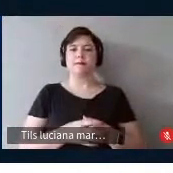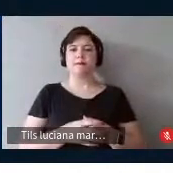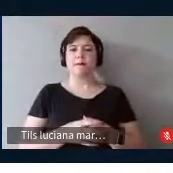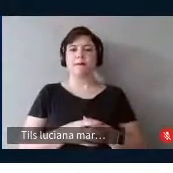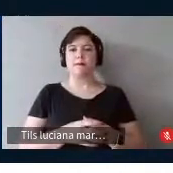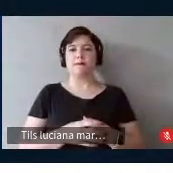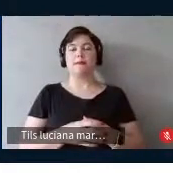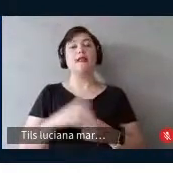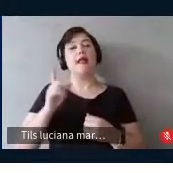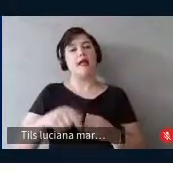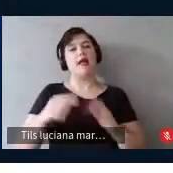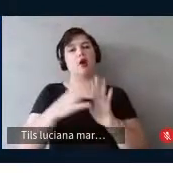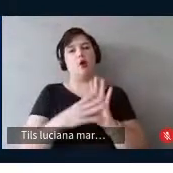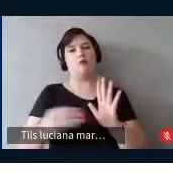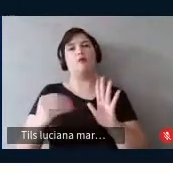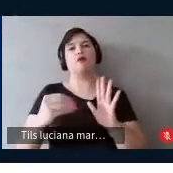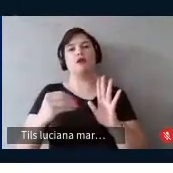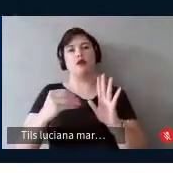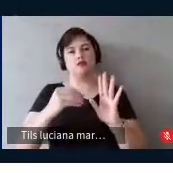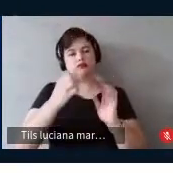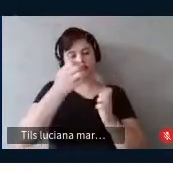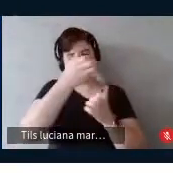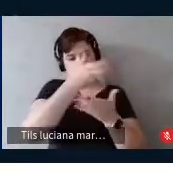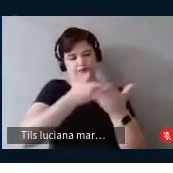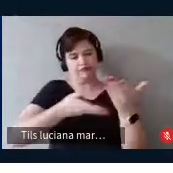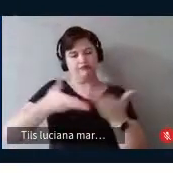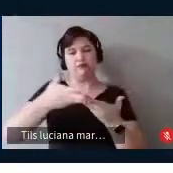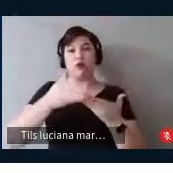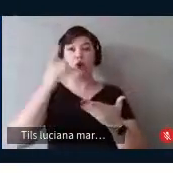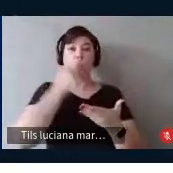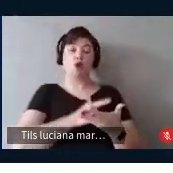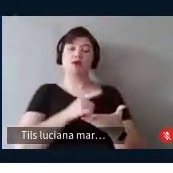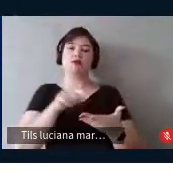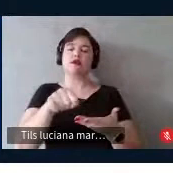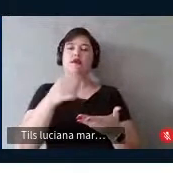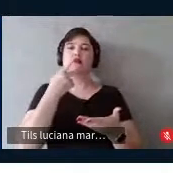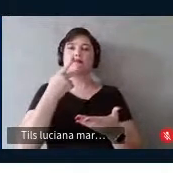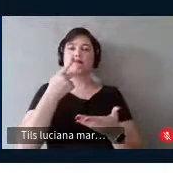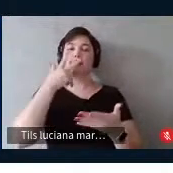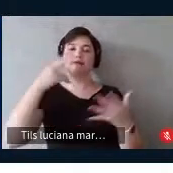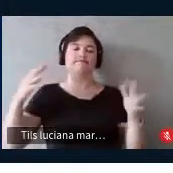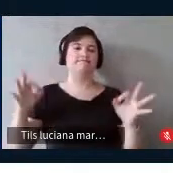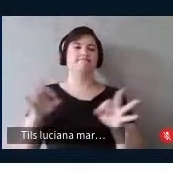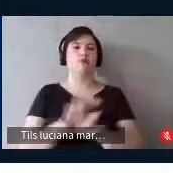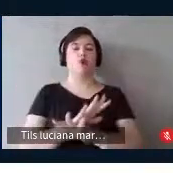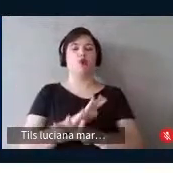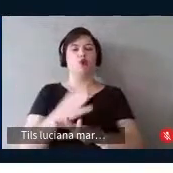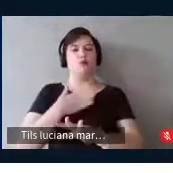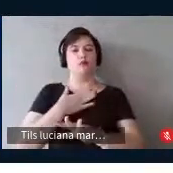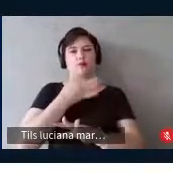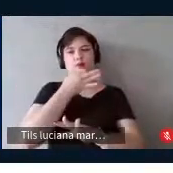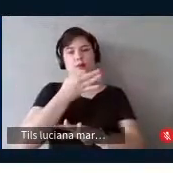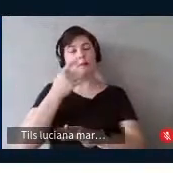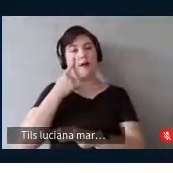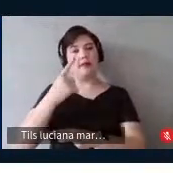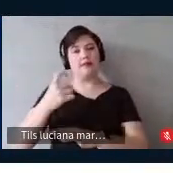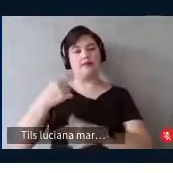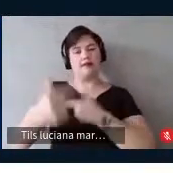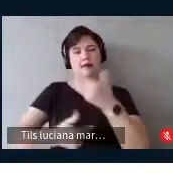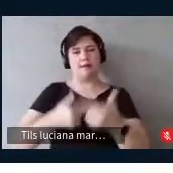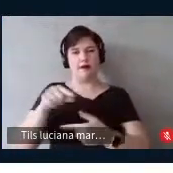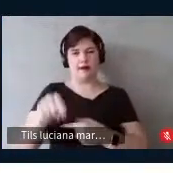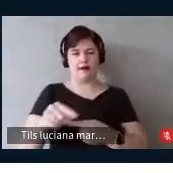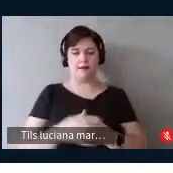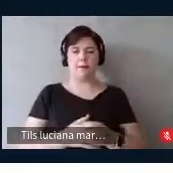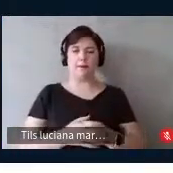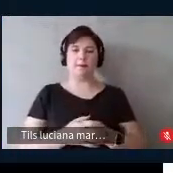ou seja, ele é um modelo totalmente transversal, o que torna ele muito mais completo e mais interessante se trabalhar.